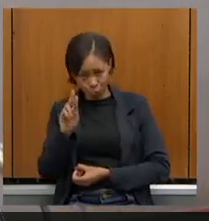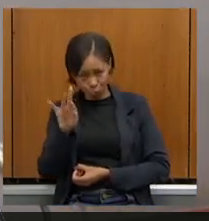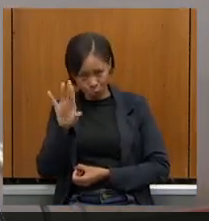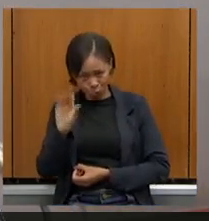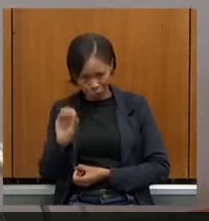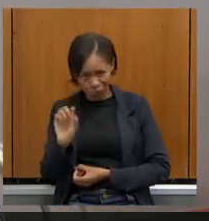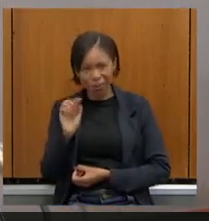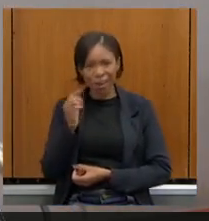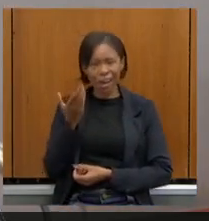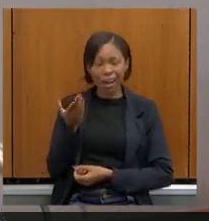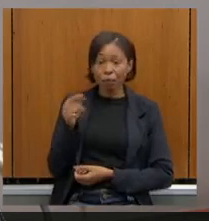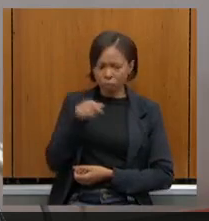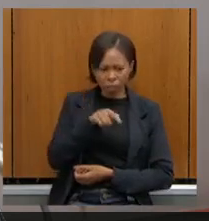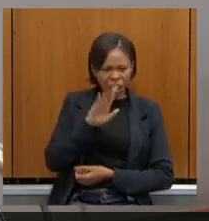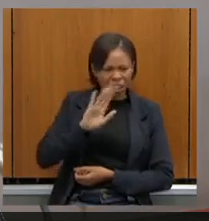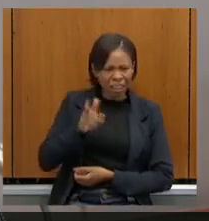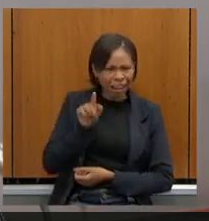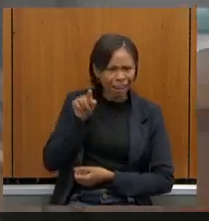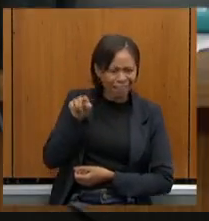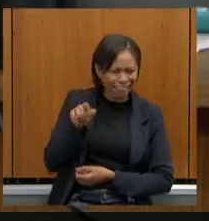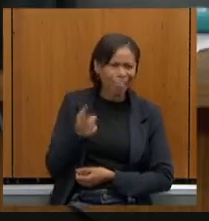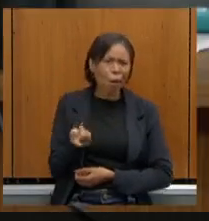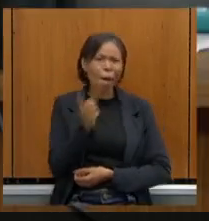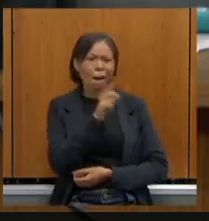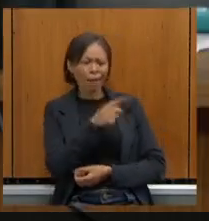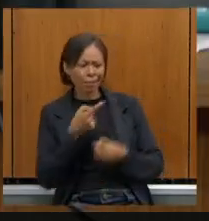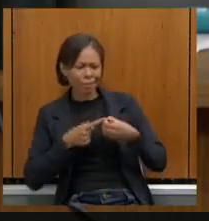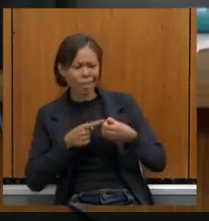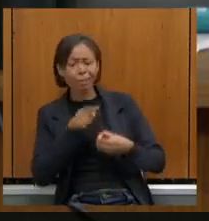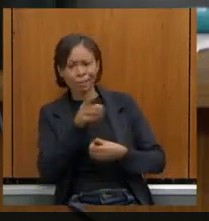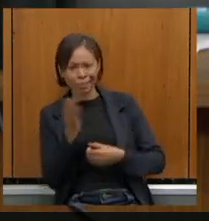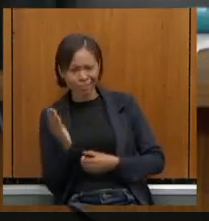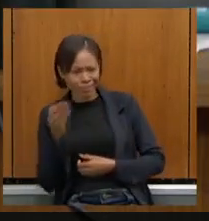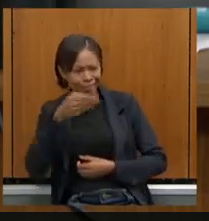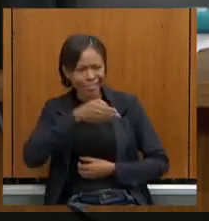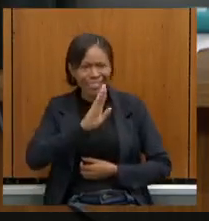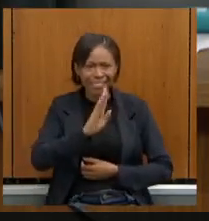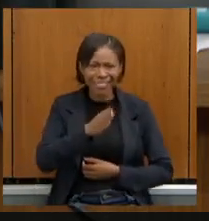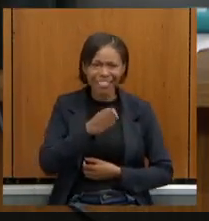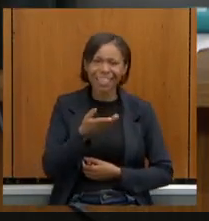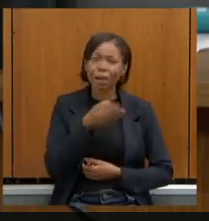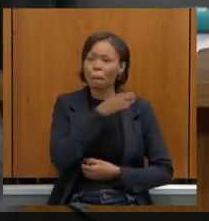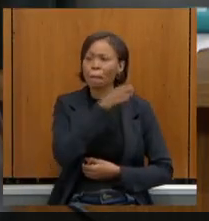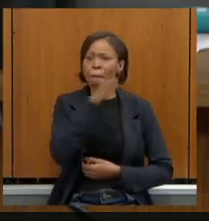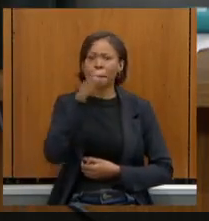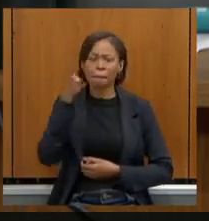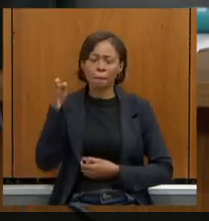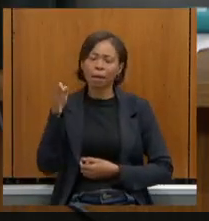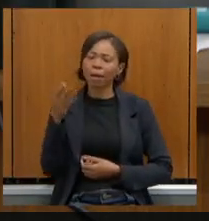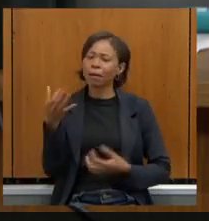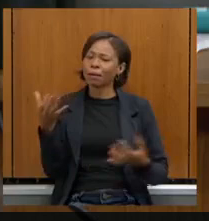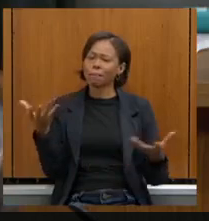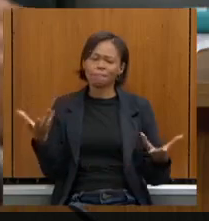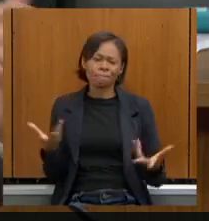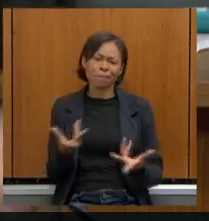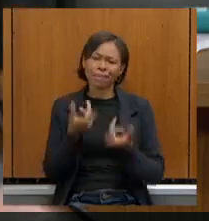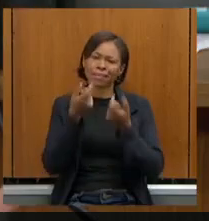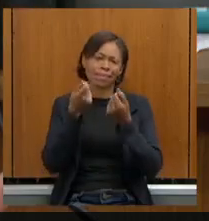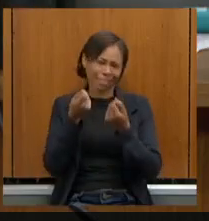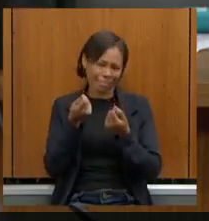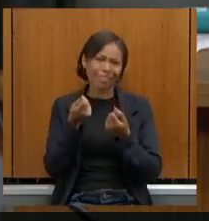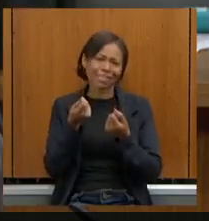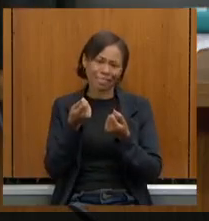dias eu estive lá em Itapcirica, você também já tinha passado por lá, então assim, isso é fantástico, porque se a gente não tiver